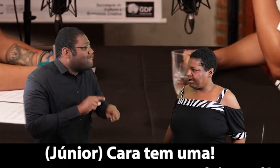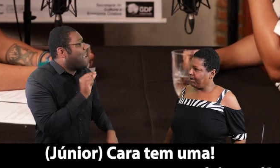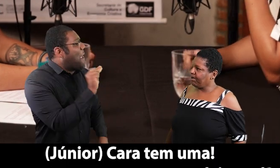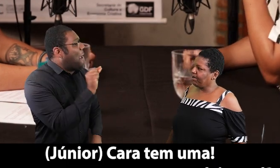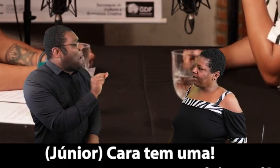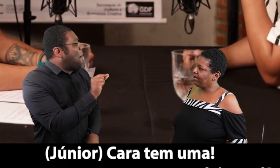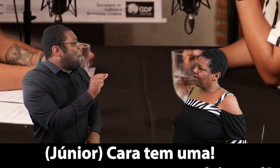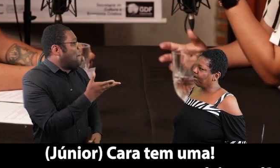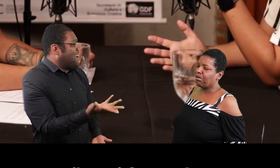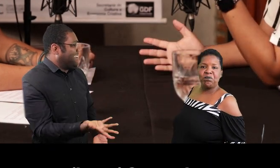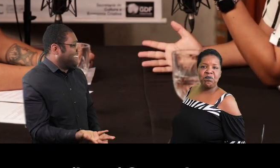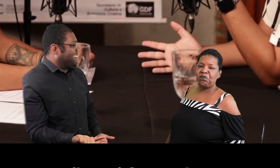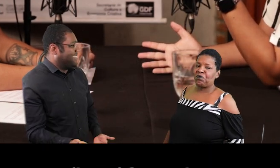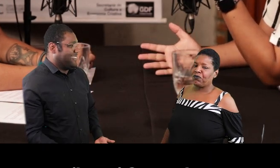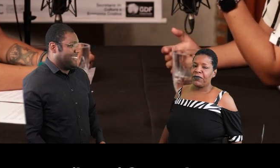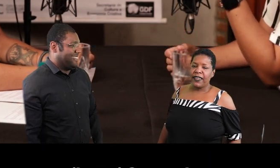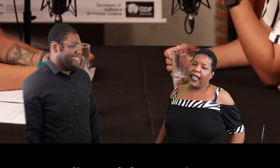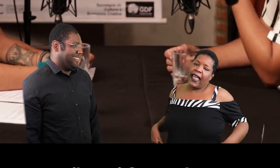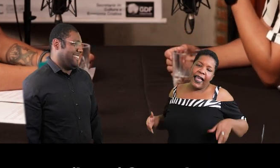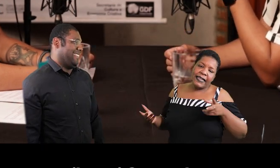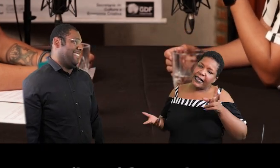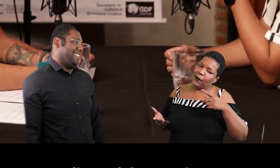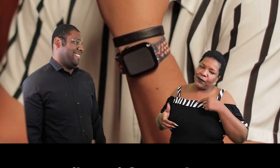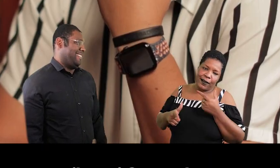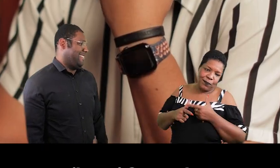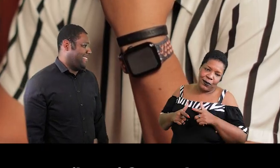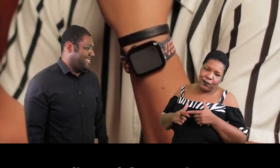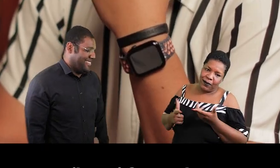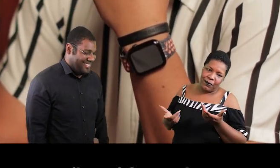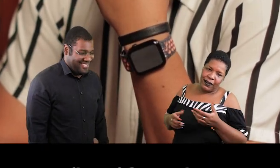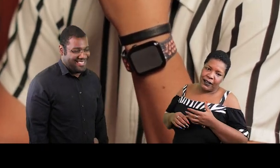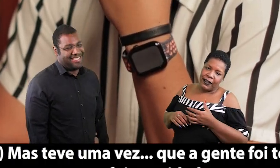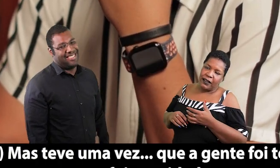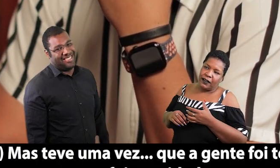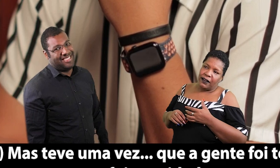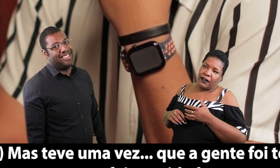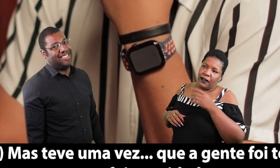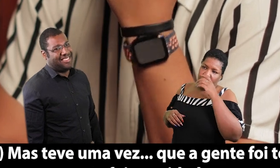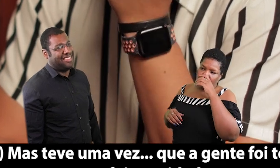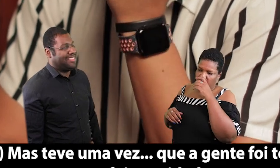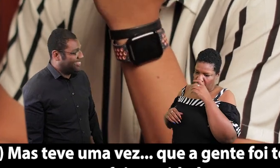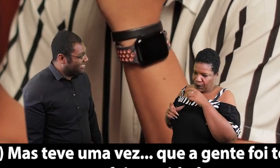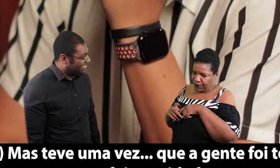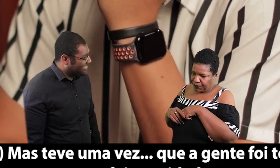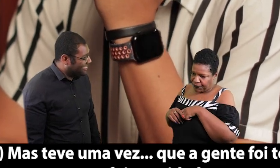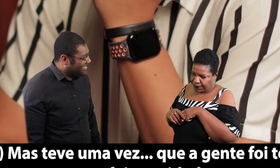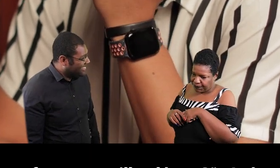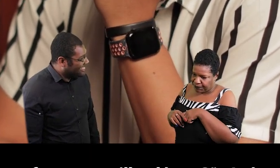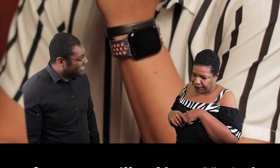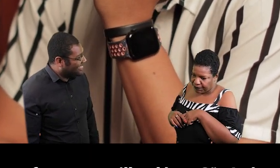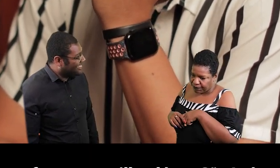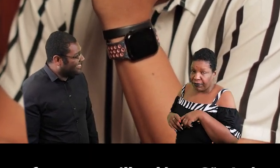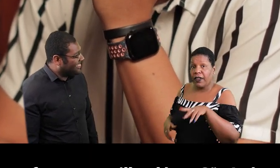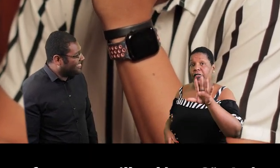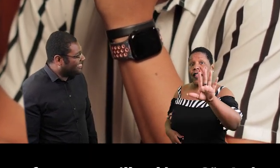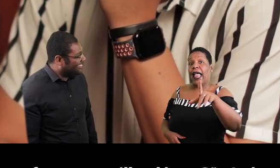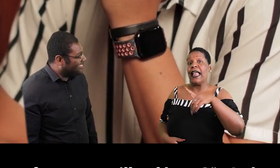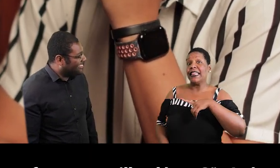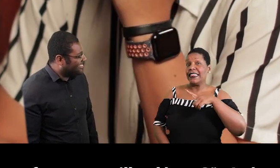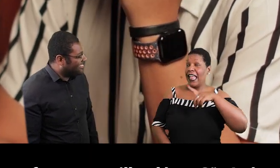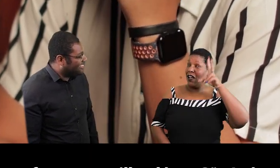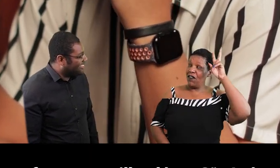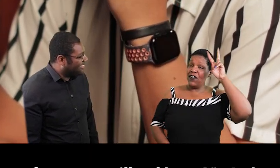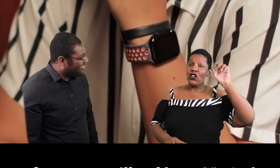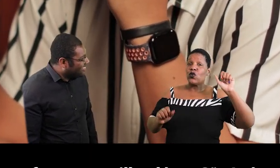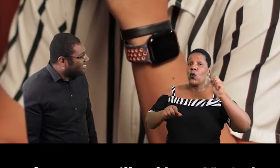uma. Sempre tem perrengue na música, né? Sempre. Mas tem uma vez que a gente foi tocar, a gente foi convidado pra fazer o Réveillon